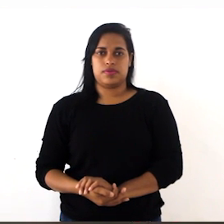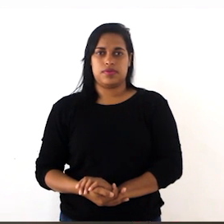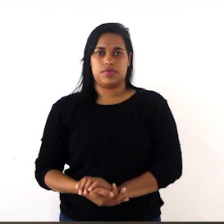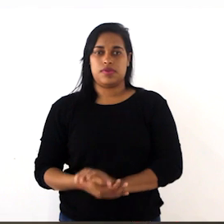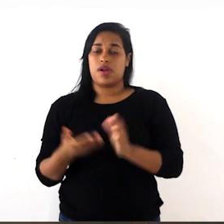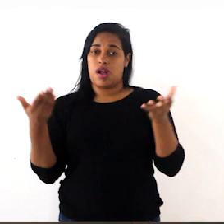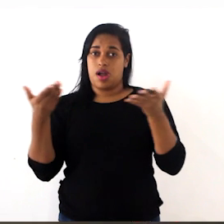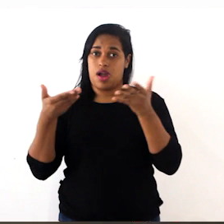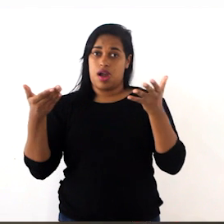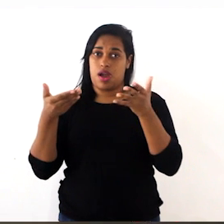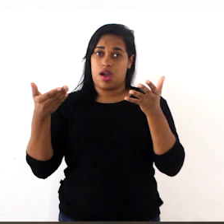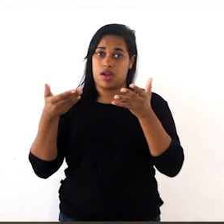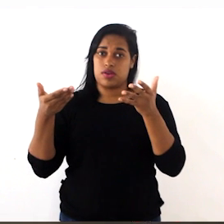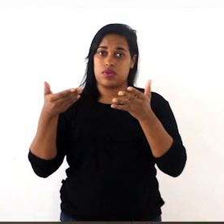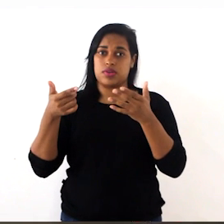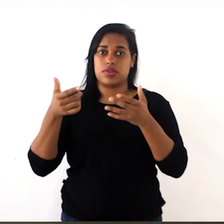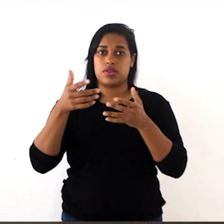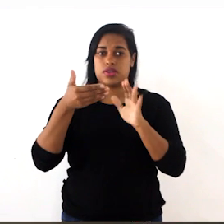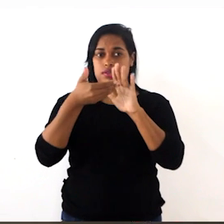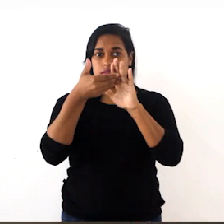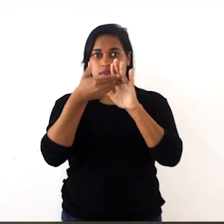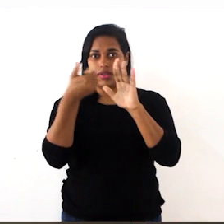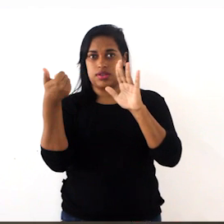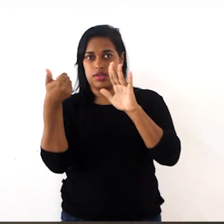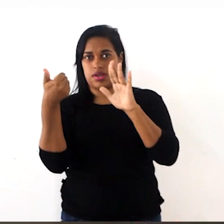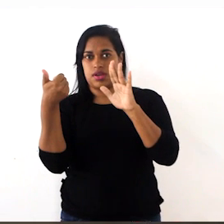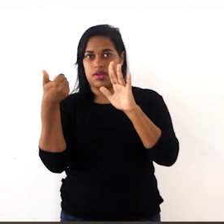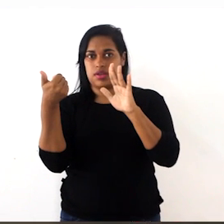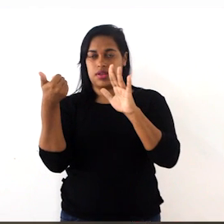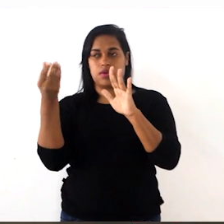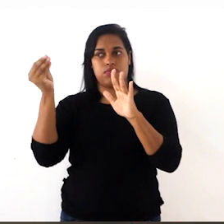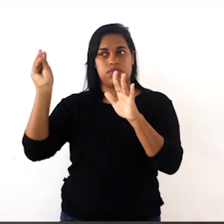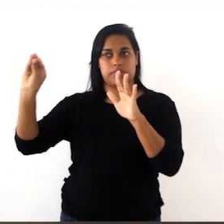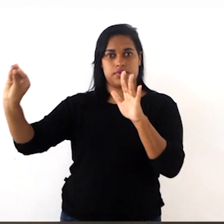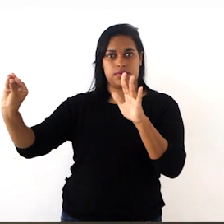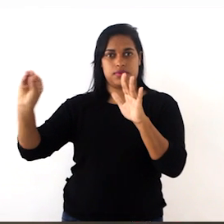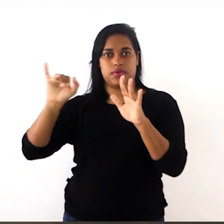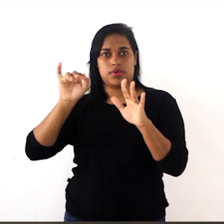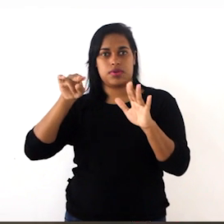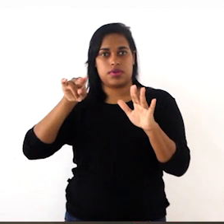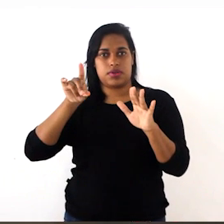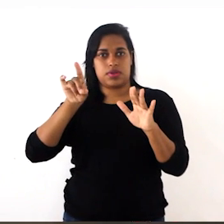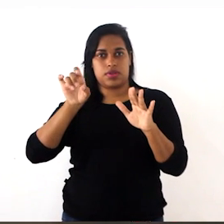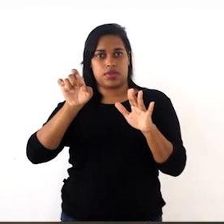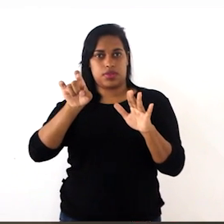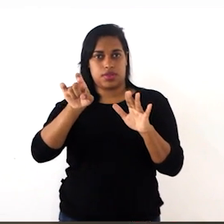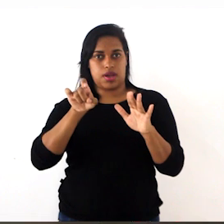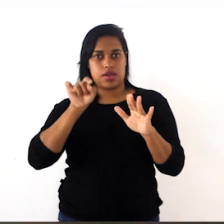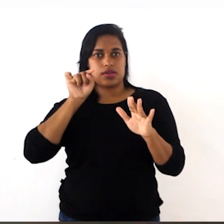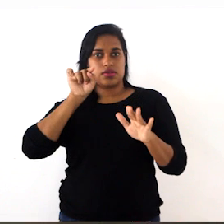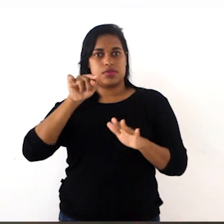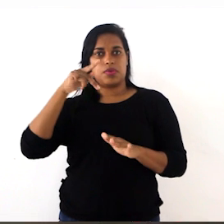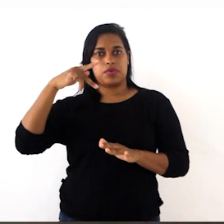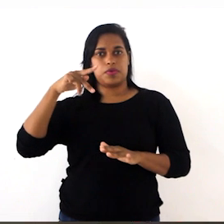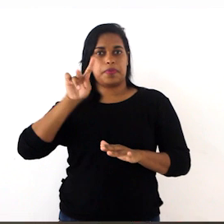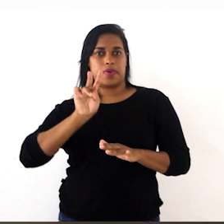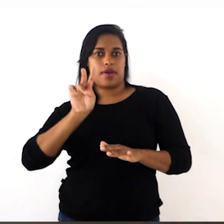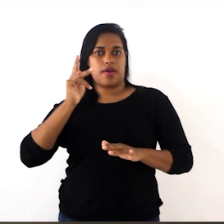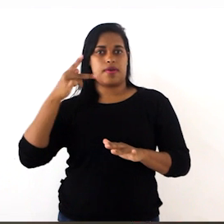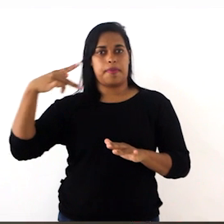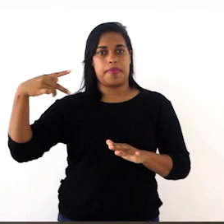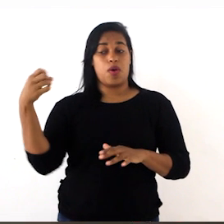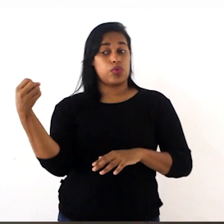Vamos copiar, na verdade, né? Vamos recortar aqui o conteúdo do nosso index.php. Vamos criar um